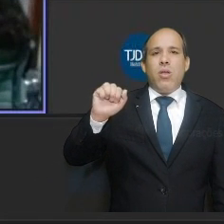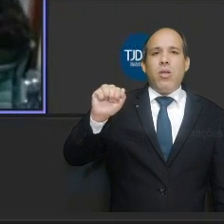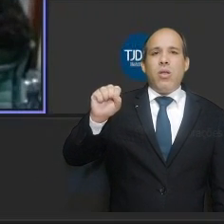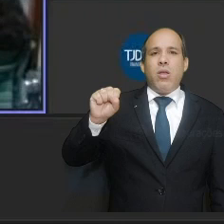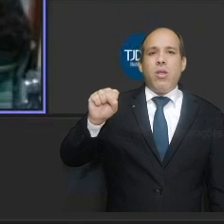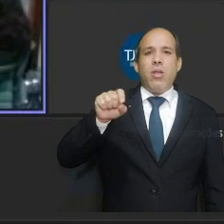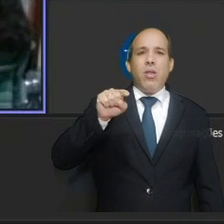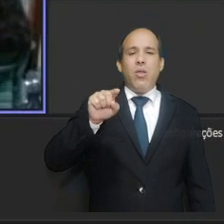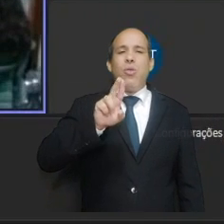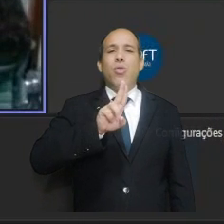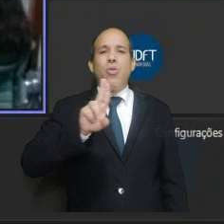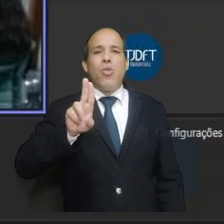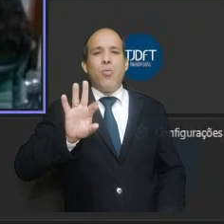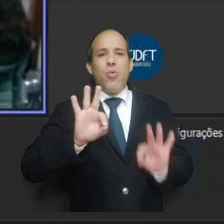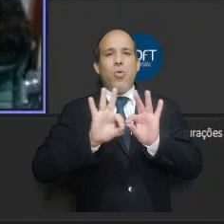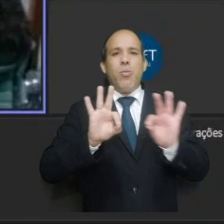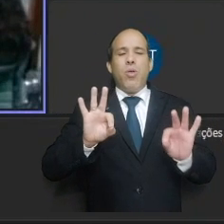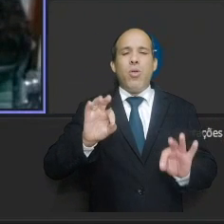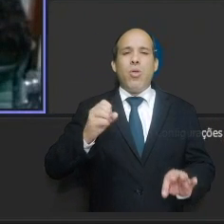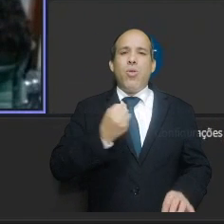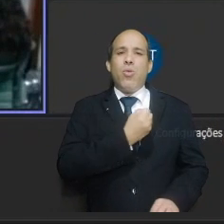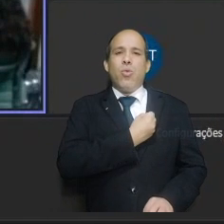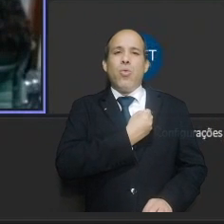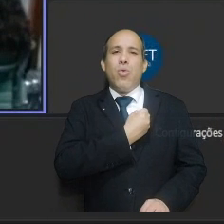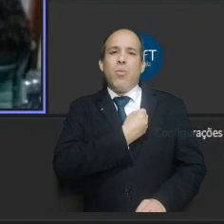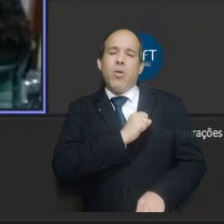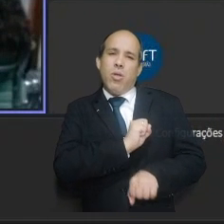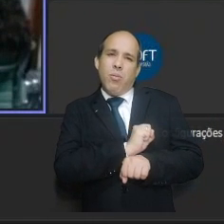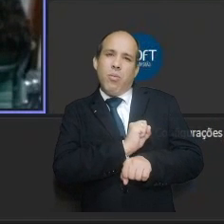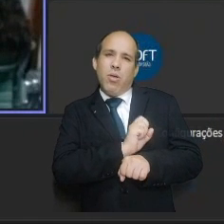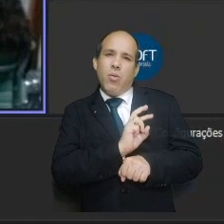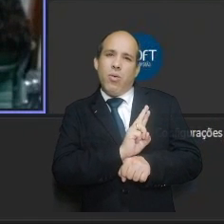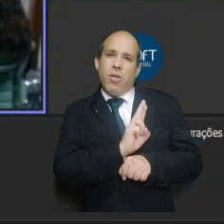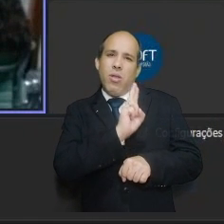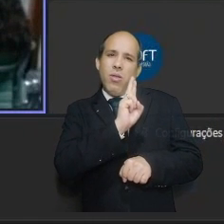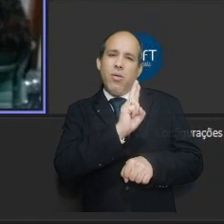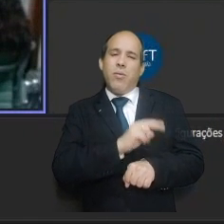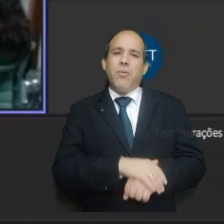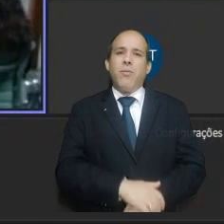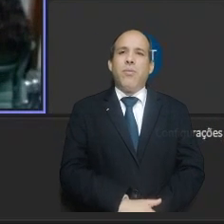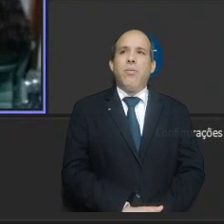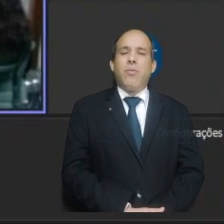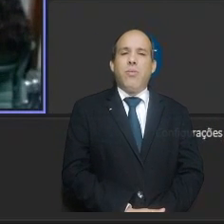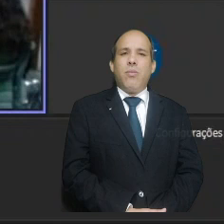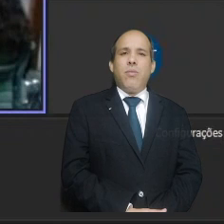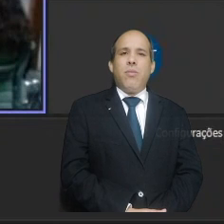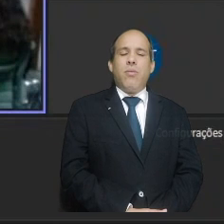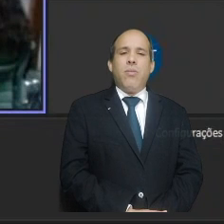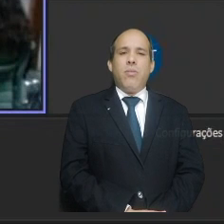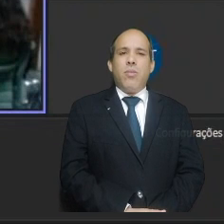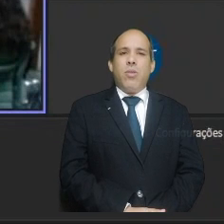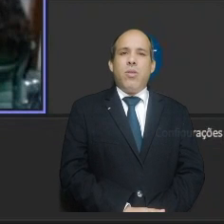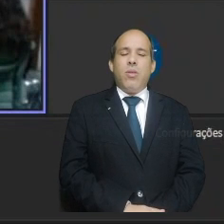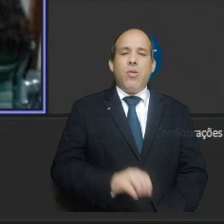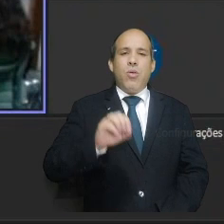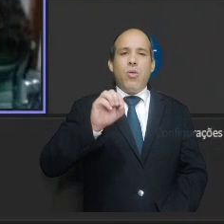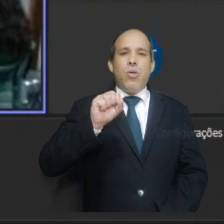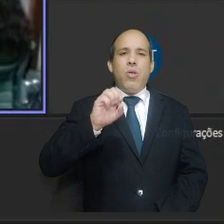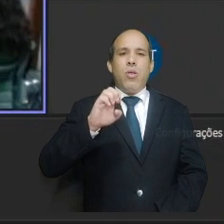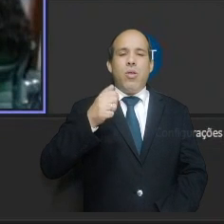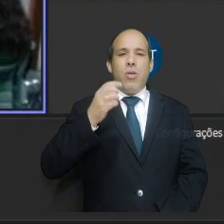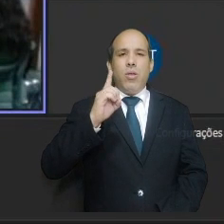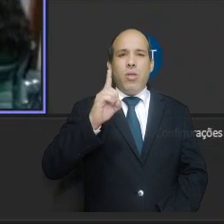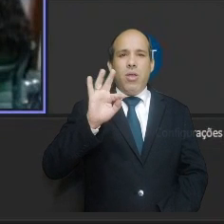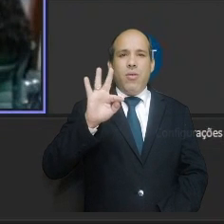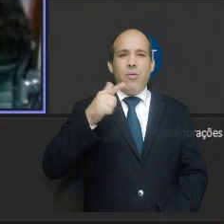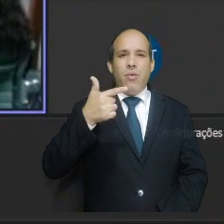Doutor Zé, o senhor anuncia, por gentileza, o seu nome completo, a sua OAB, aguardo o eminente relator, por gentileza. Oséias Nascimento de